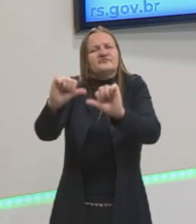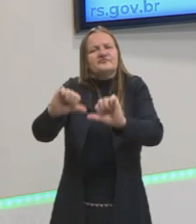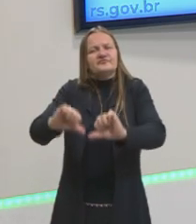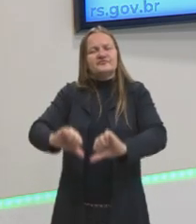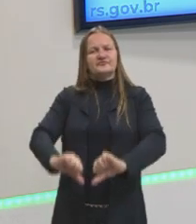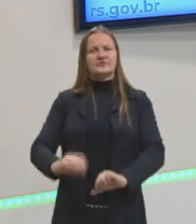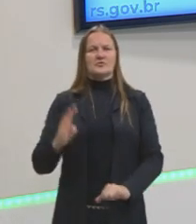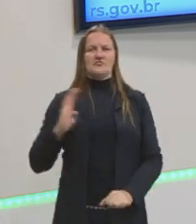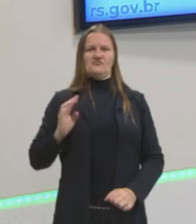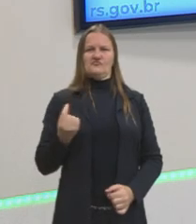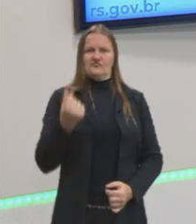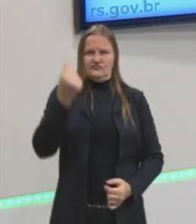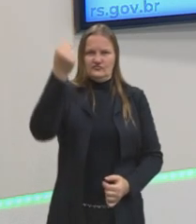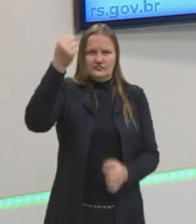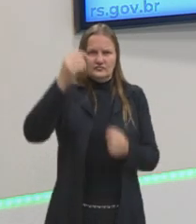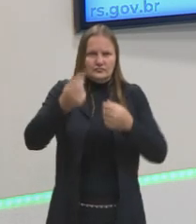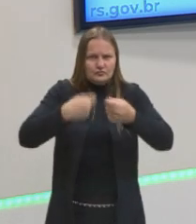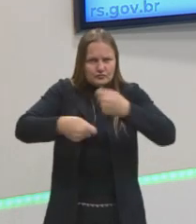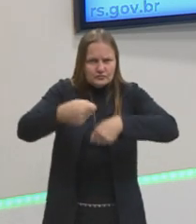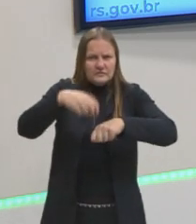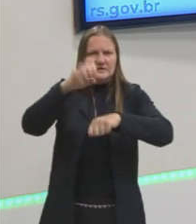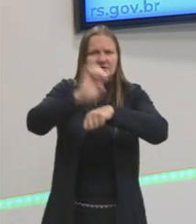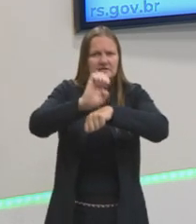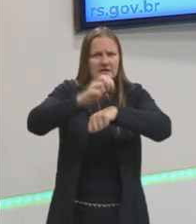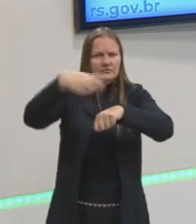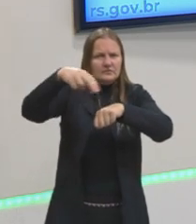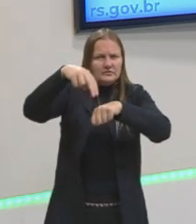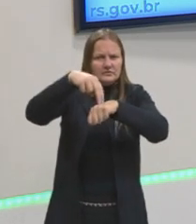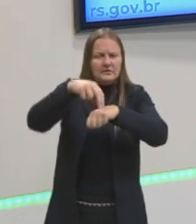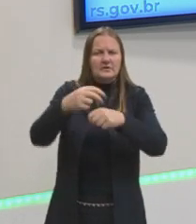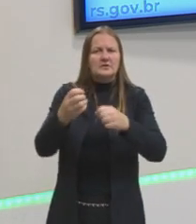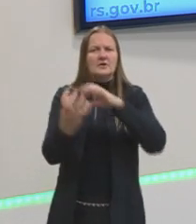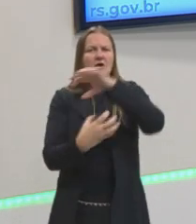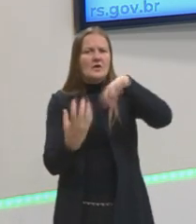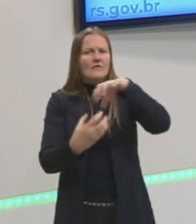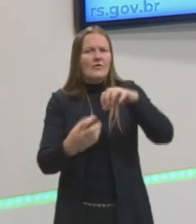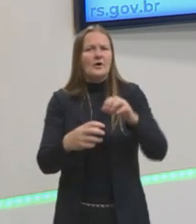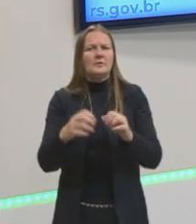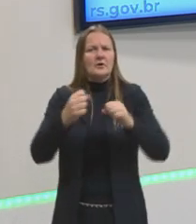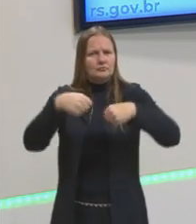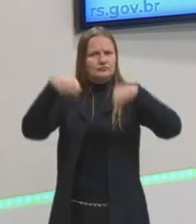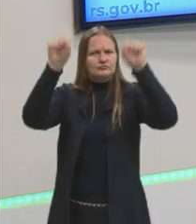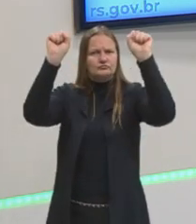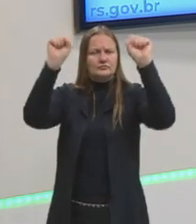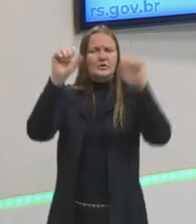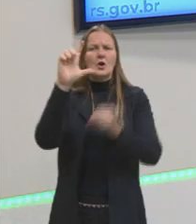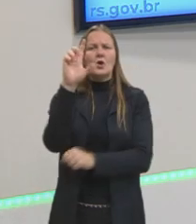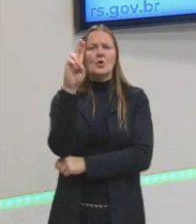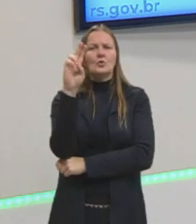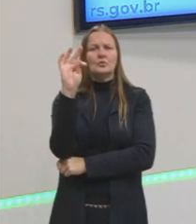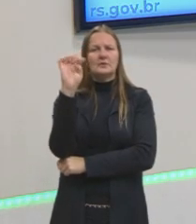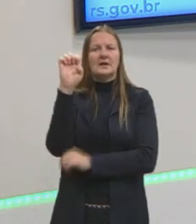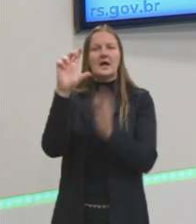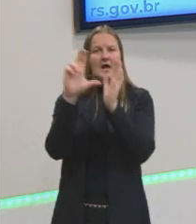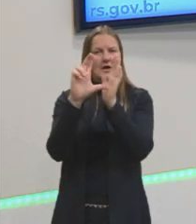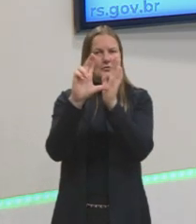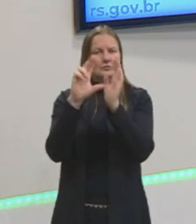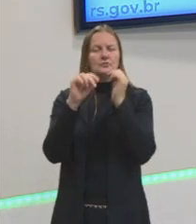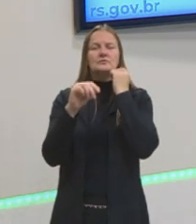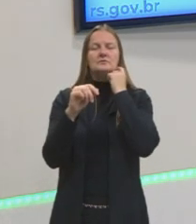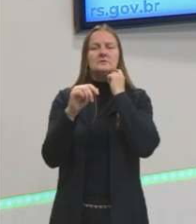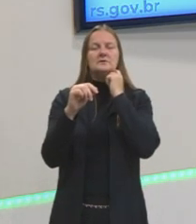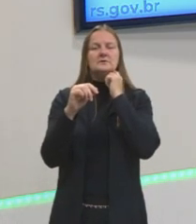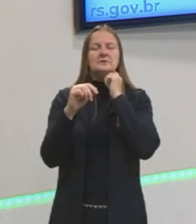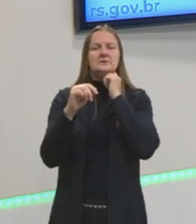burguesia do Comércio os estados nacionais a reforma protestante né o próprio Lutero né vai lutar contra